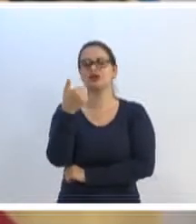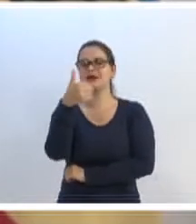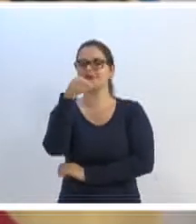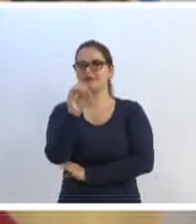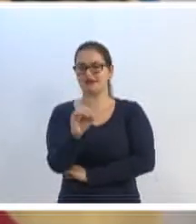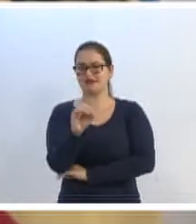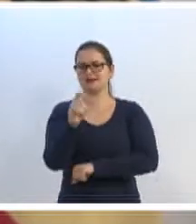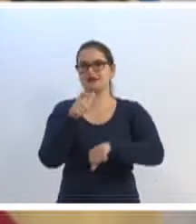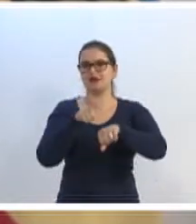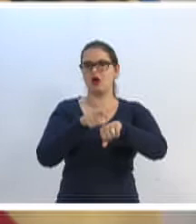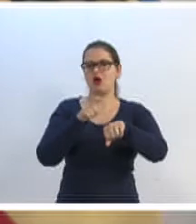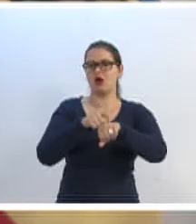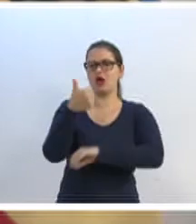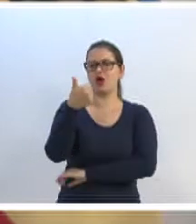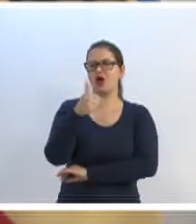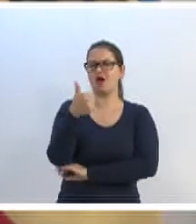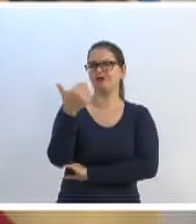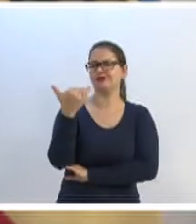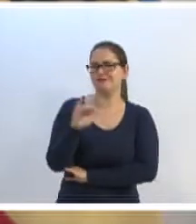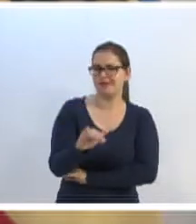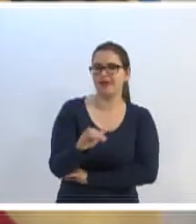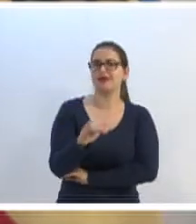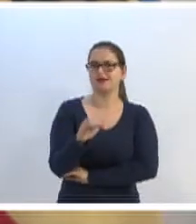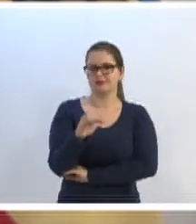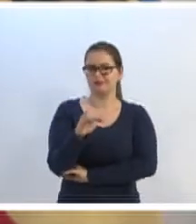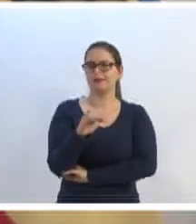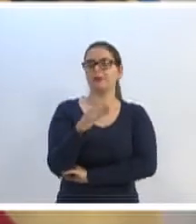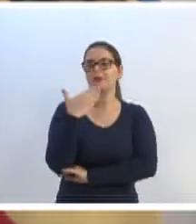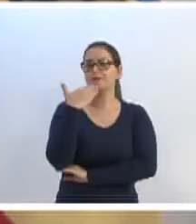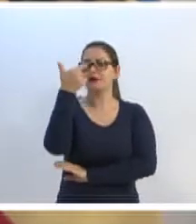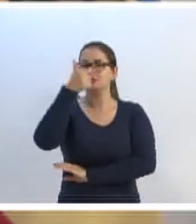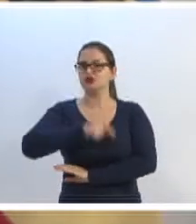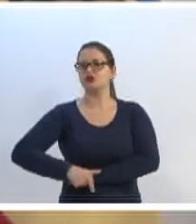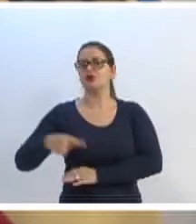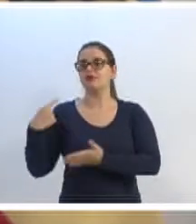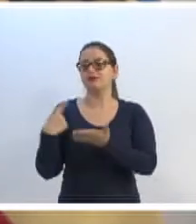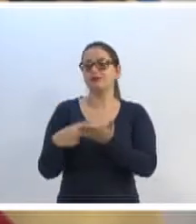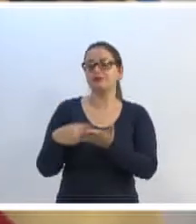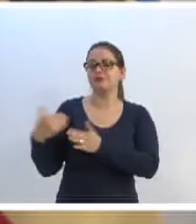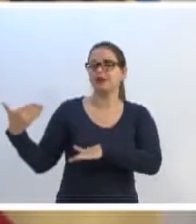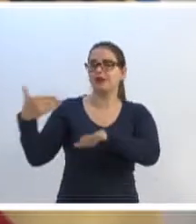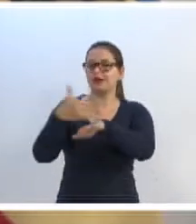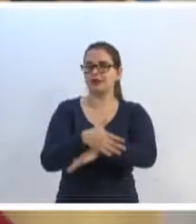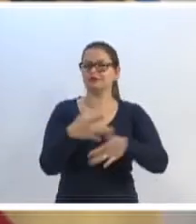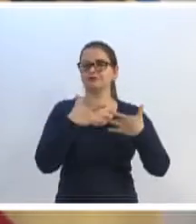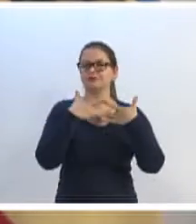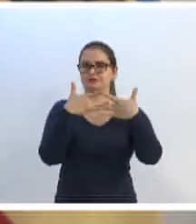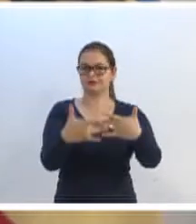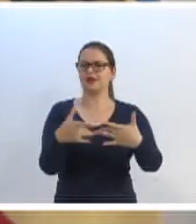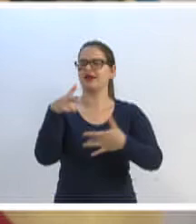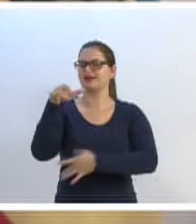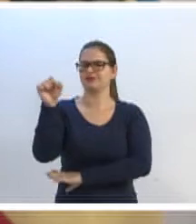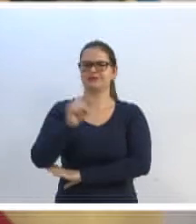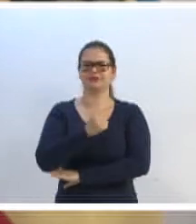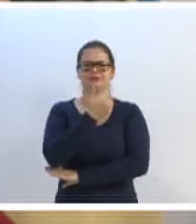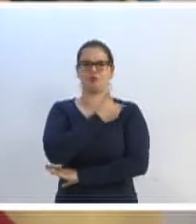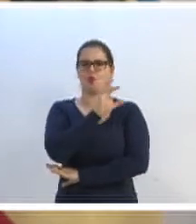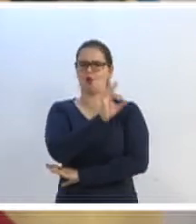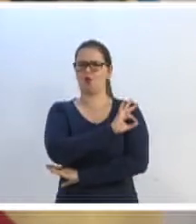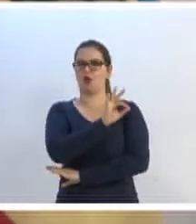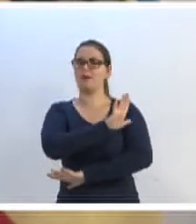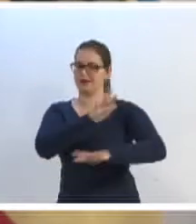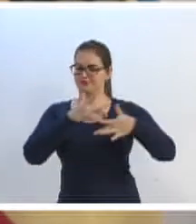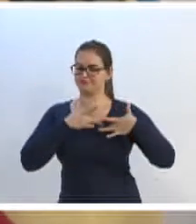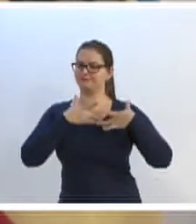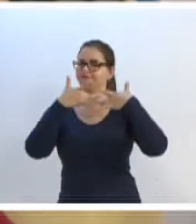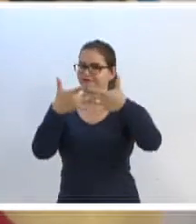10, a partir das 11h30. Então, a gente pede aí, mais uma vez, contando com a grande solidariedade, essa sim, não o preconceito, mas a